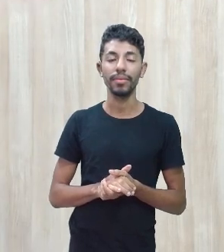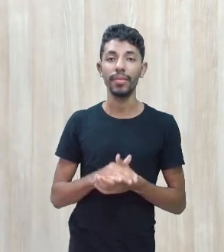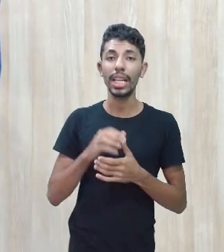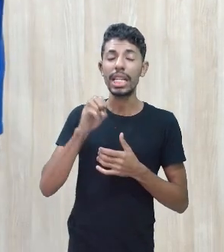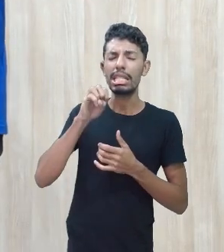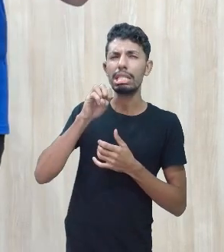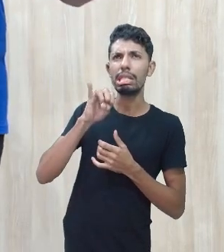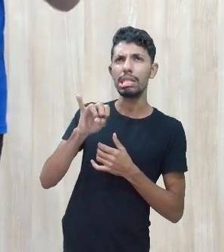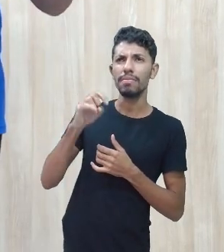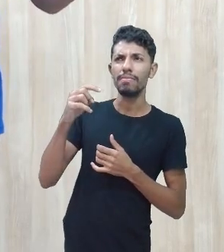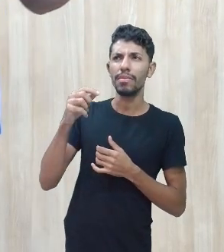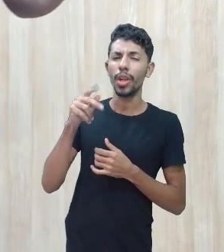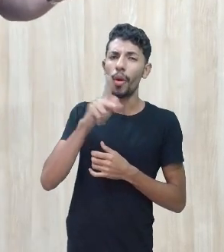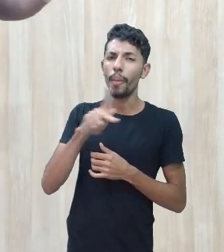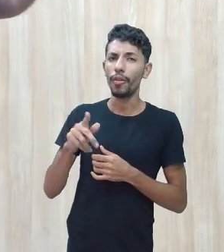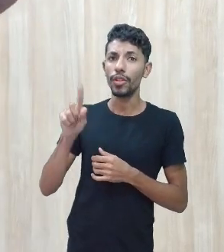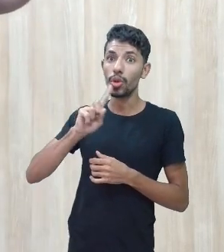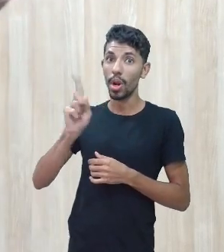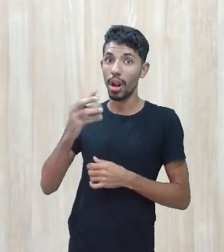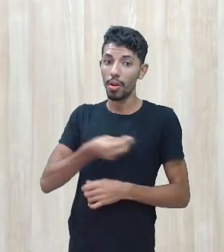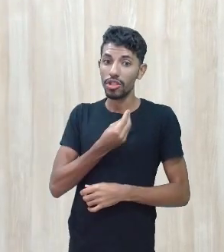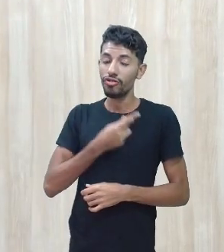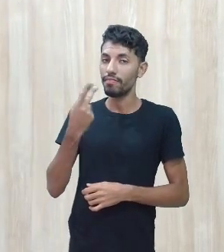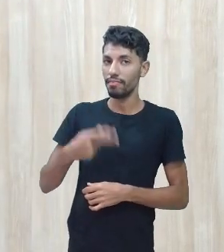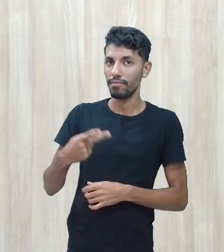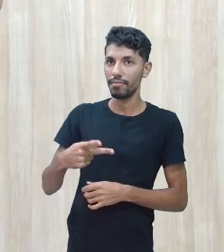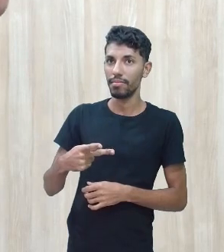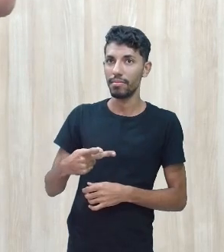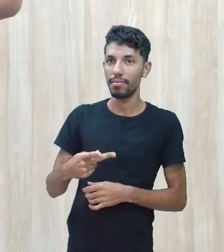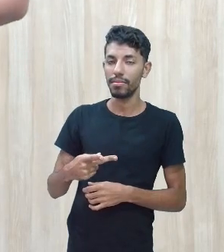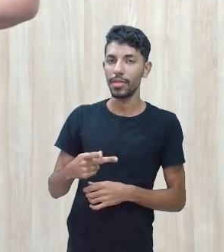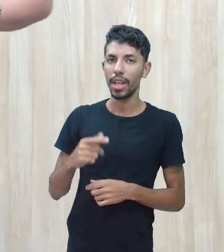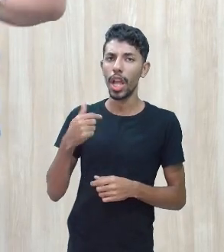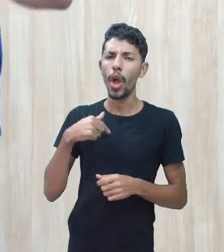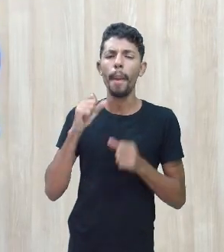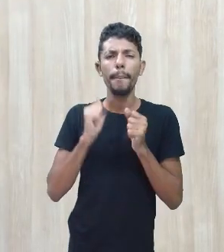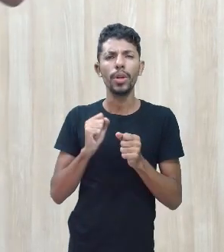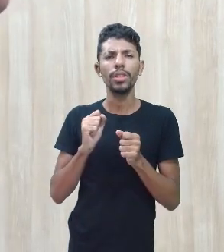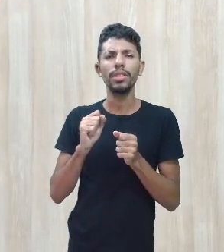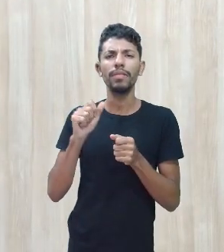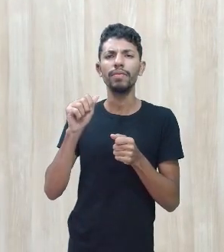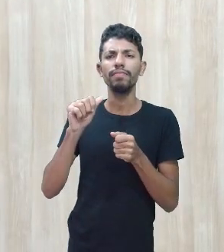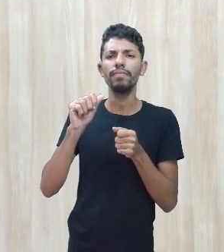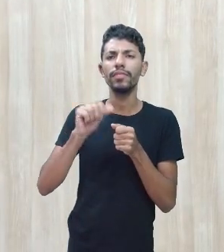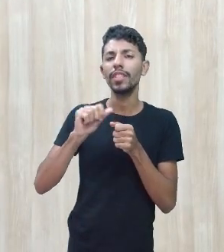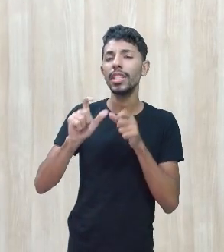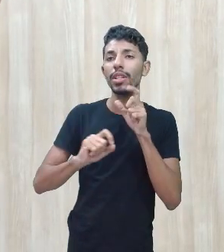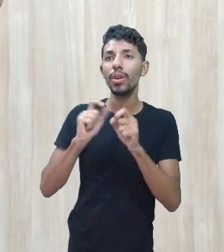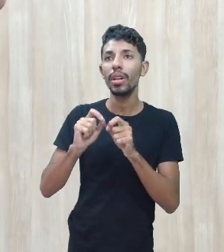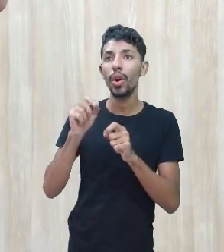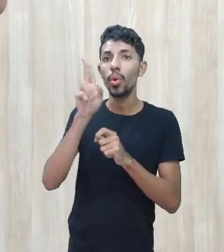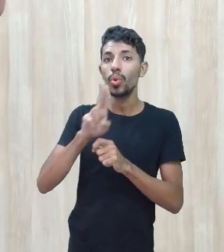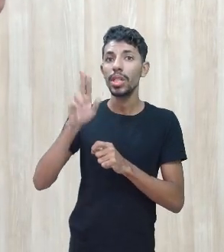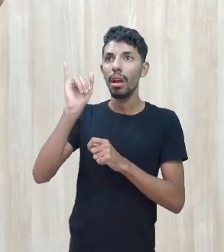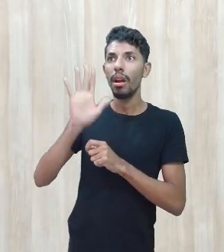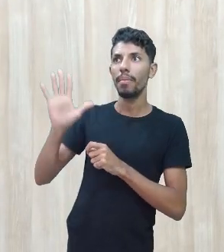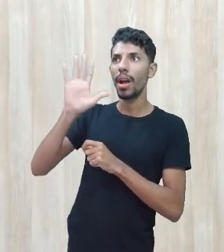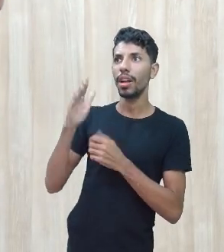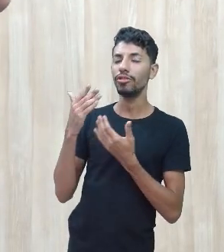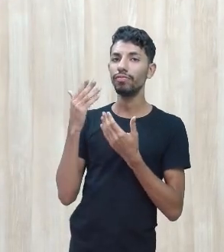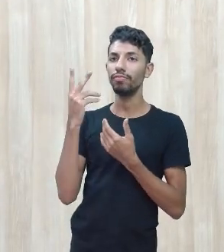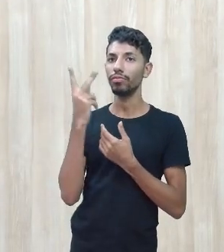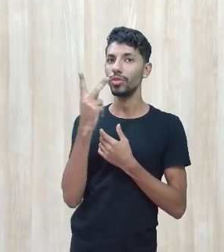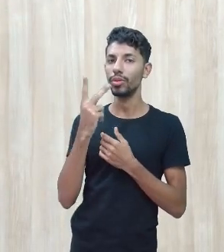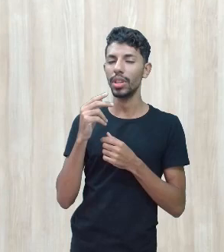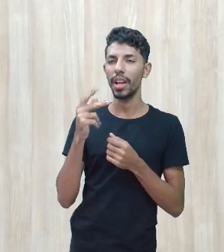Se o professor não estivesse aqui, se o professor André não estivesse aqui, eu poderia pegar a foto dele, aí eu não posso dizer mais I